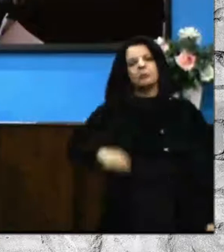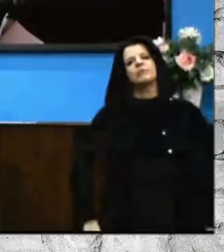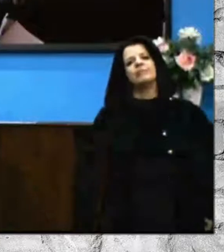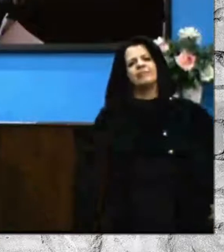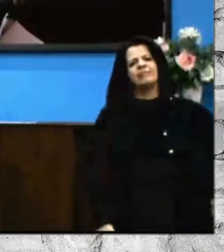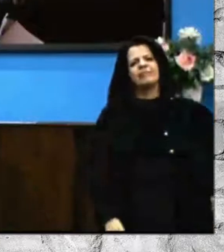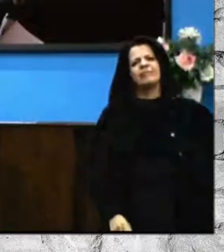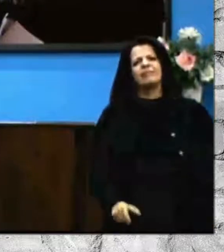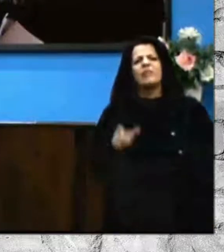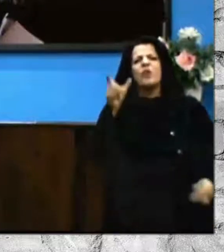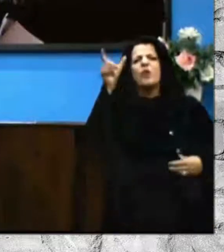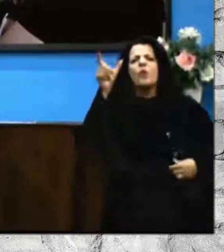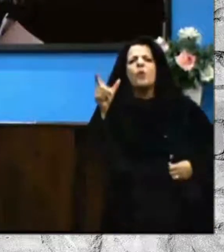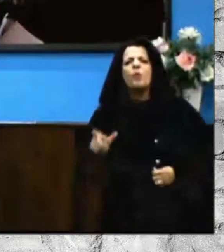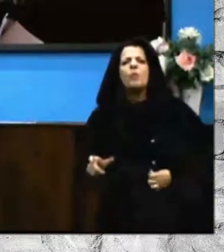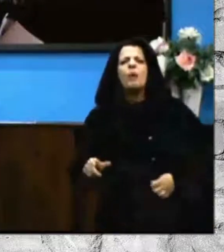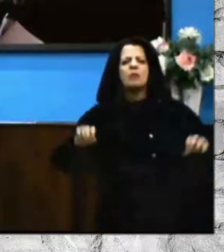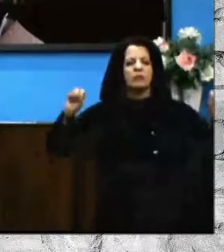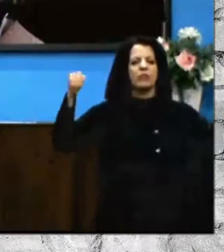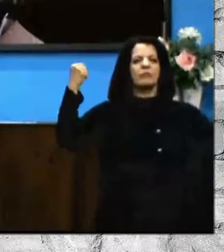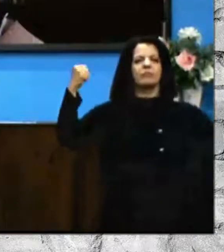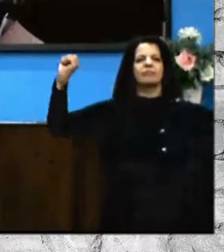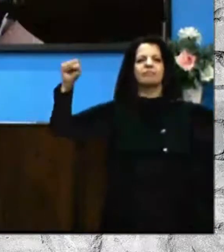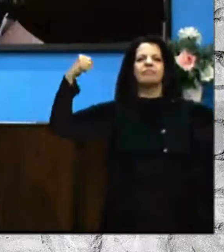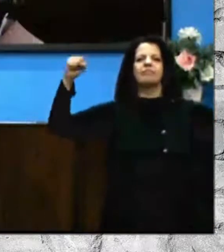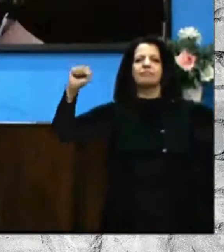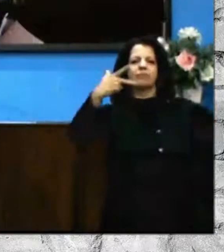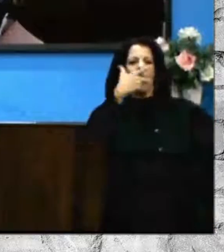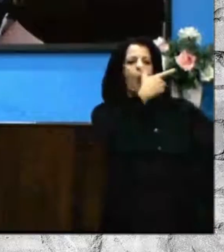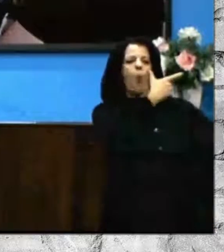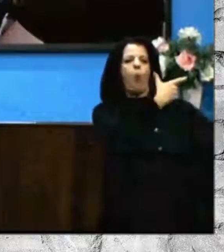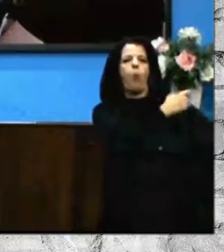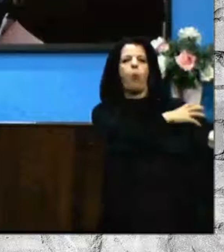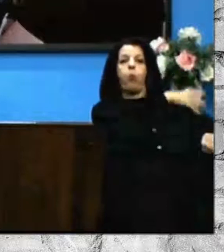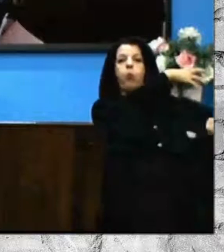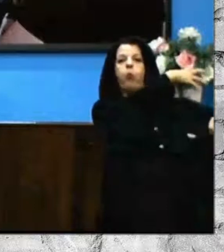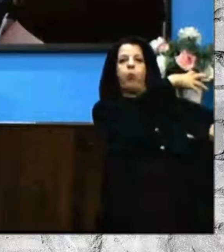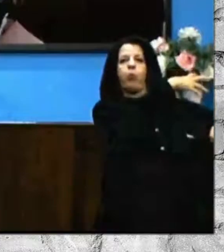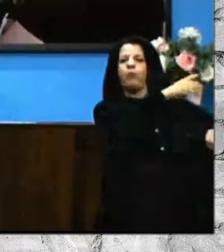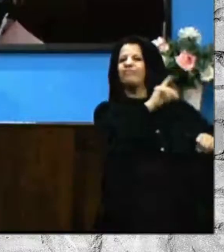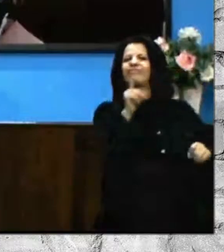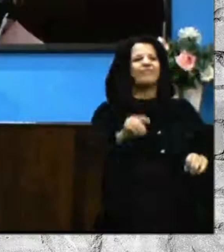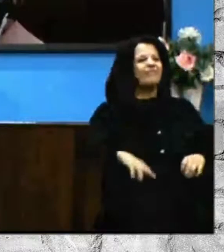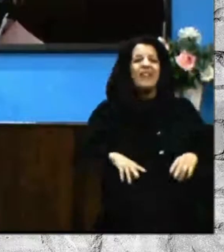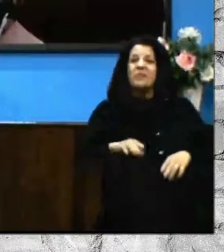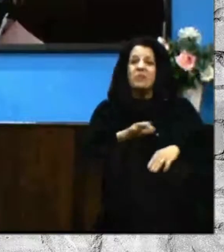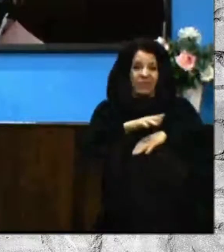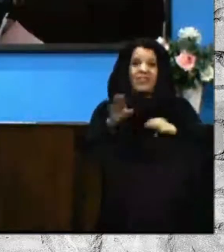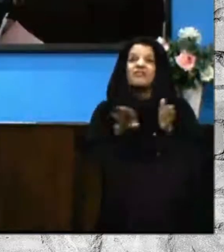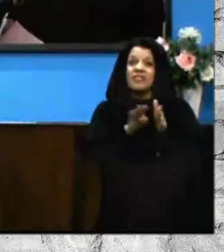que malha e toma bomba, quando vier a consequência, a doença, não tem a menor condição de pedir cura, porque tentou a